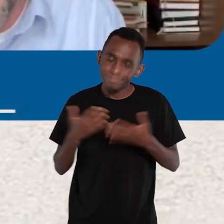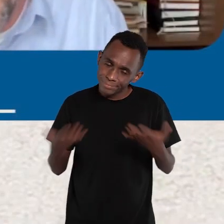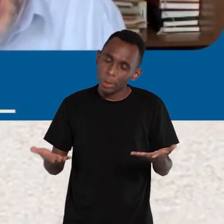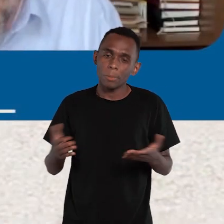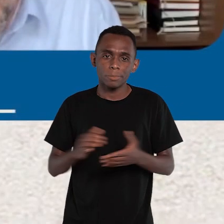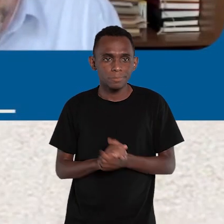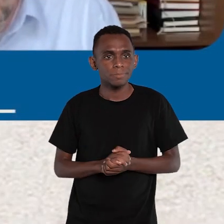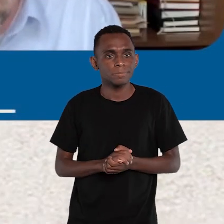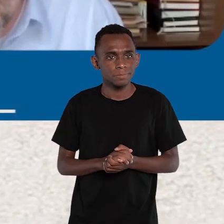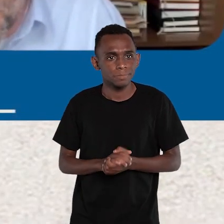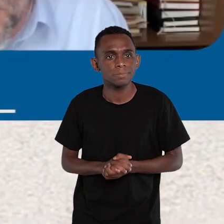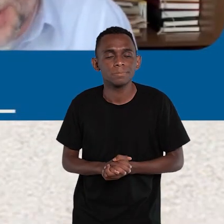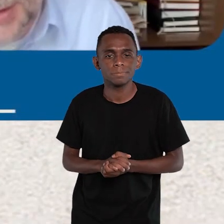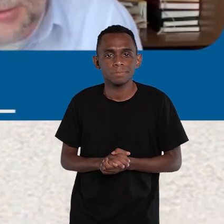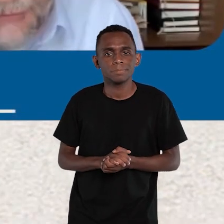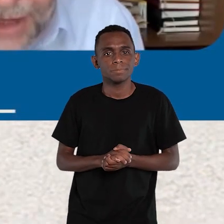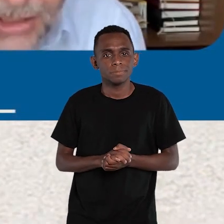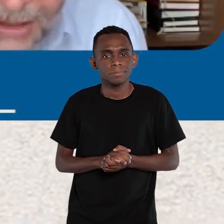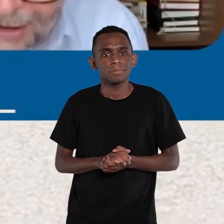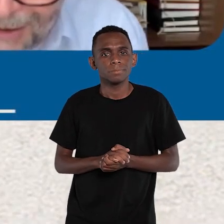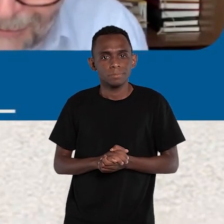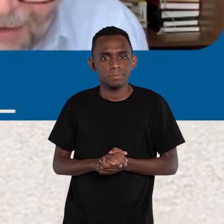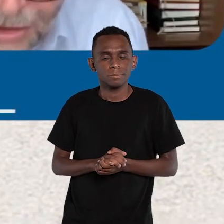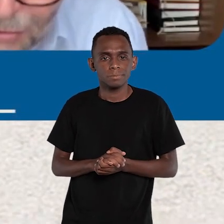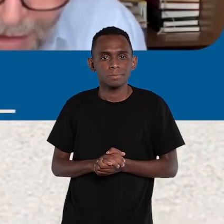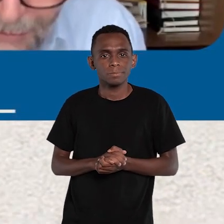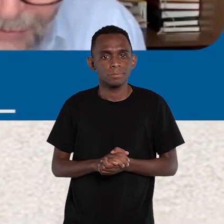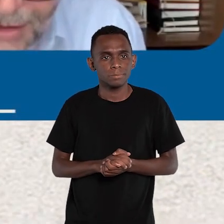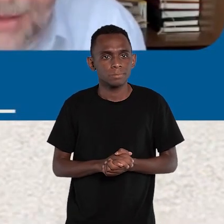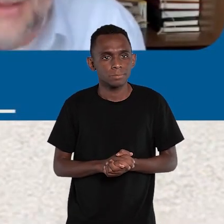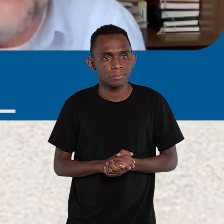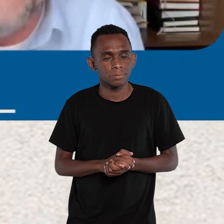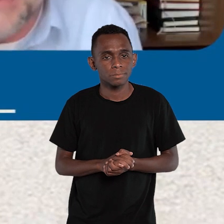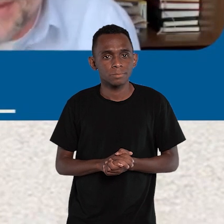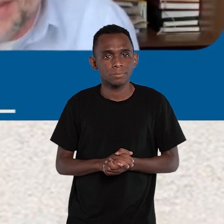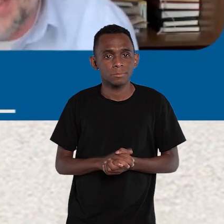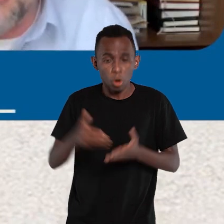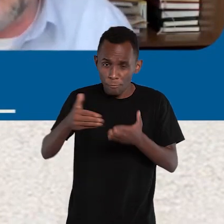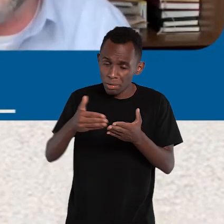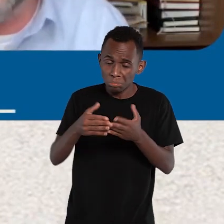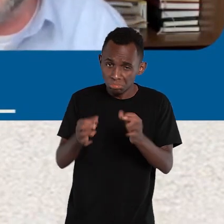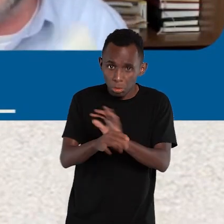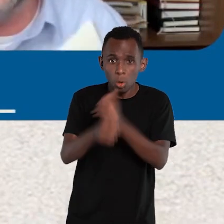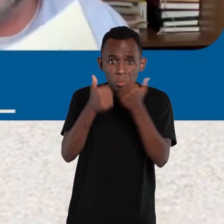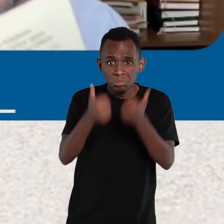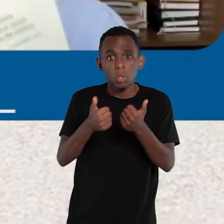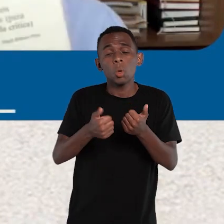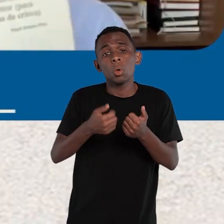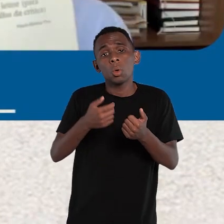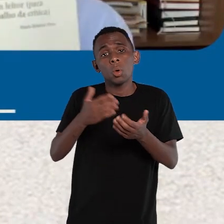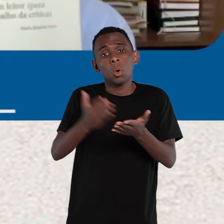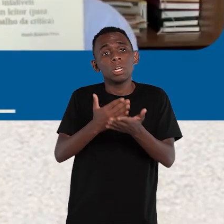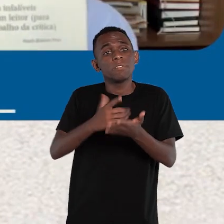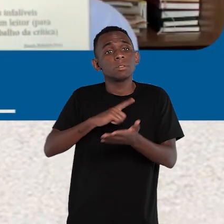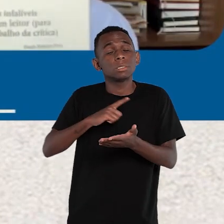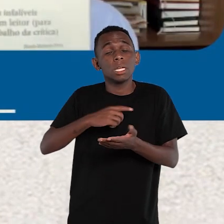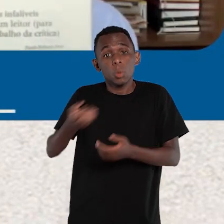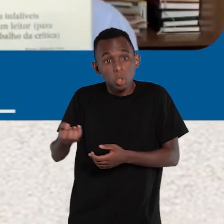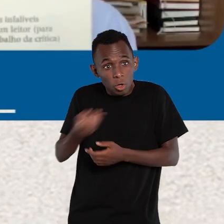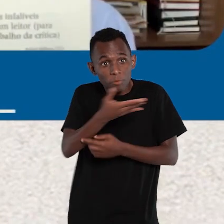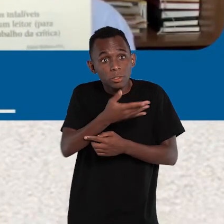É isso. Então, ele conta um pouco isso. Fecha o livro. E agora o livro, então, tem essa novidade